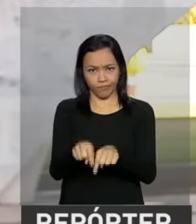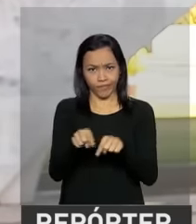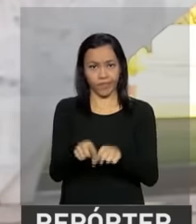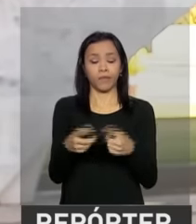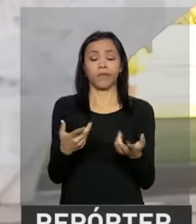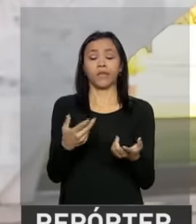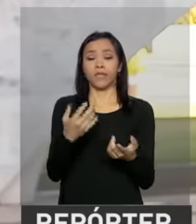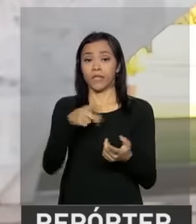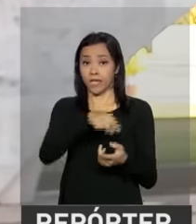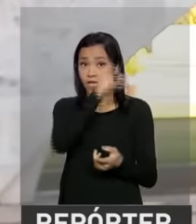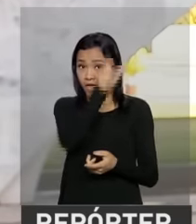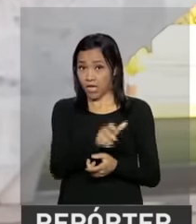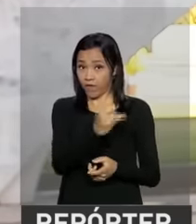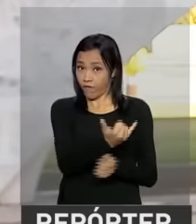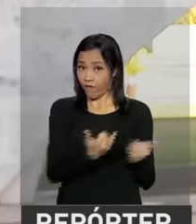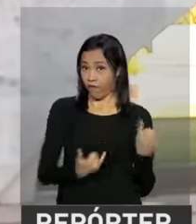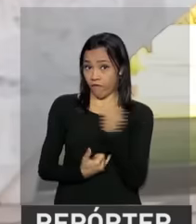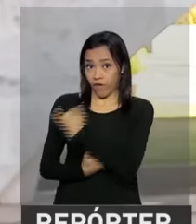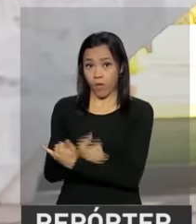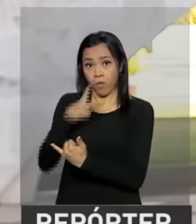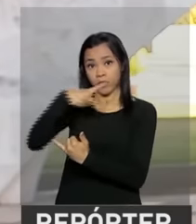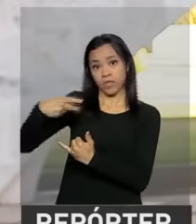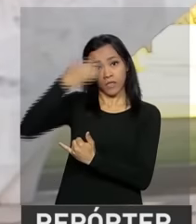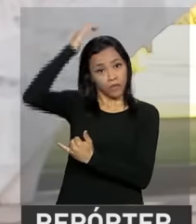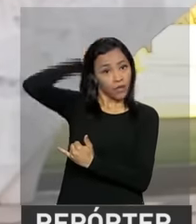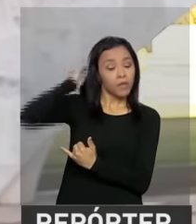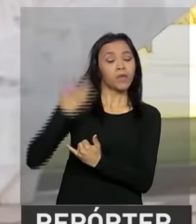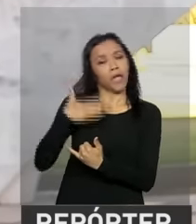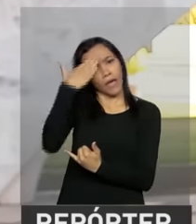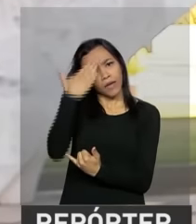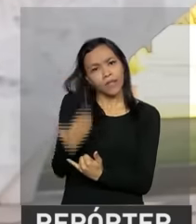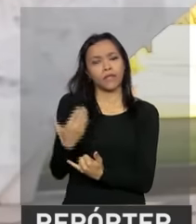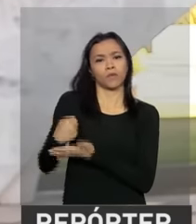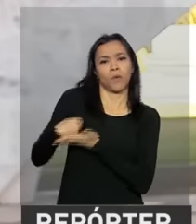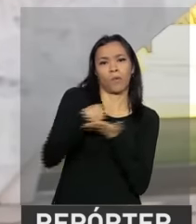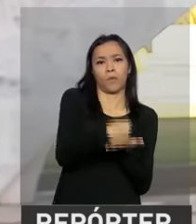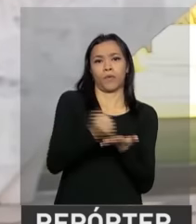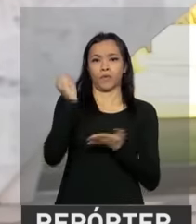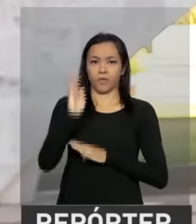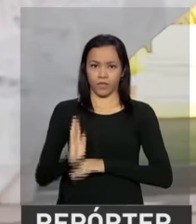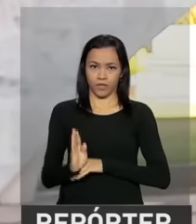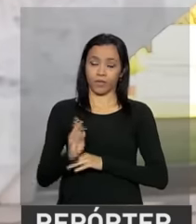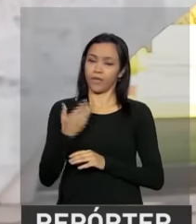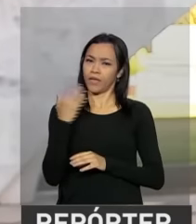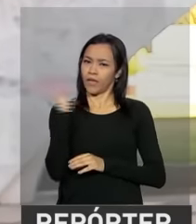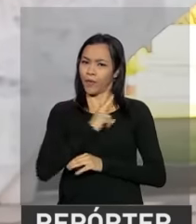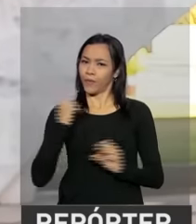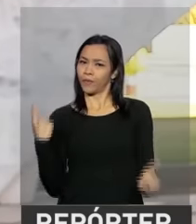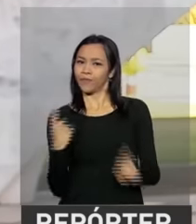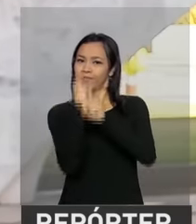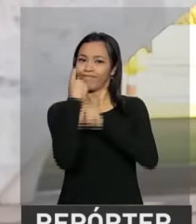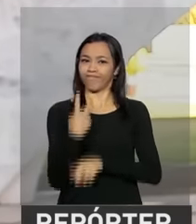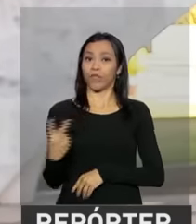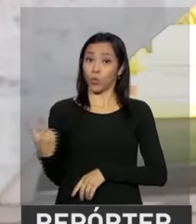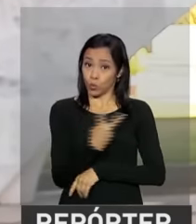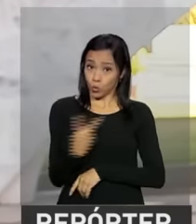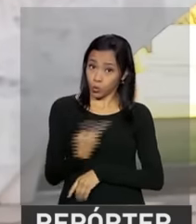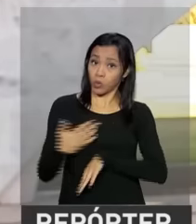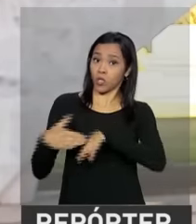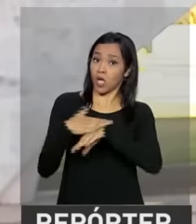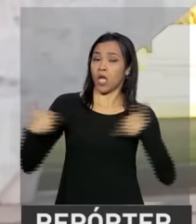disse a temer que agradece muito esse apoio do Brasil e que gostaria de encontrá-lo em breve os dois também Conversaram sobre a